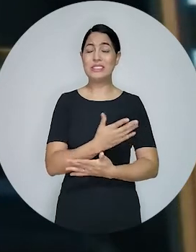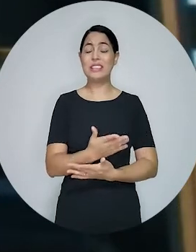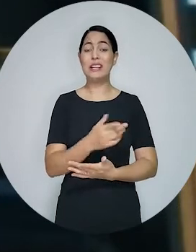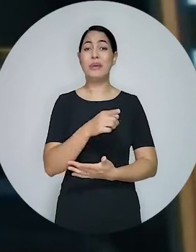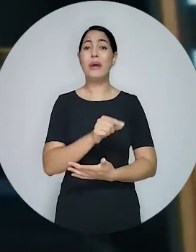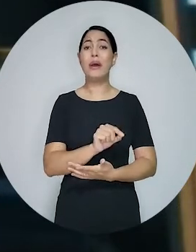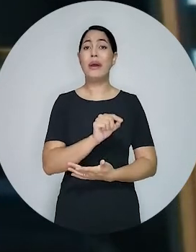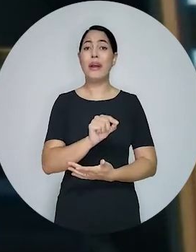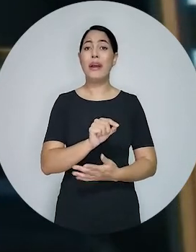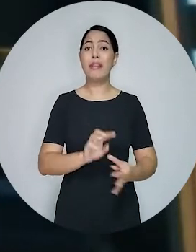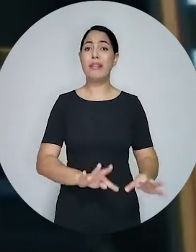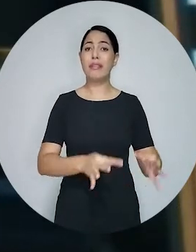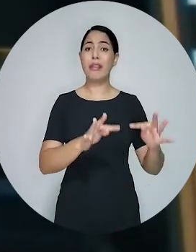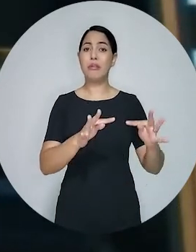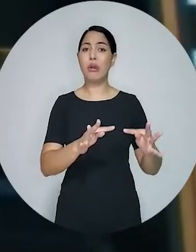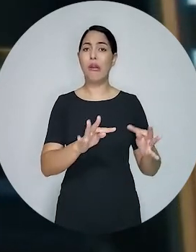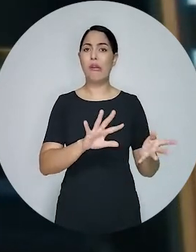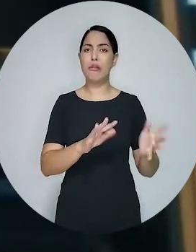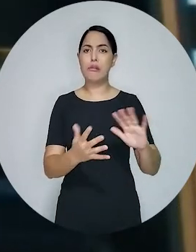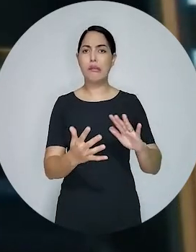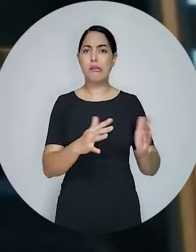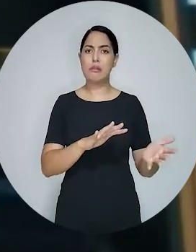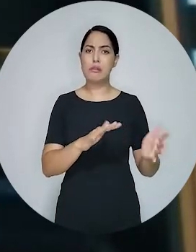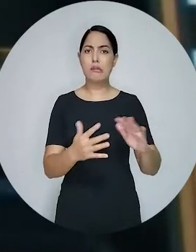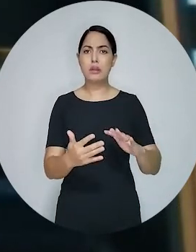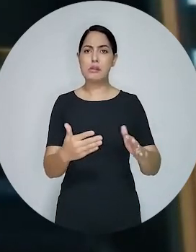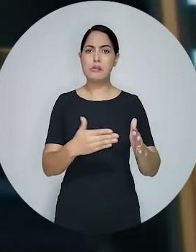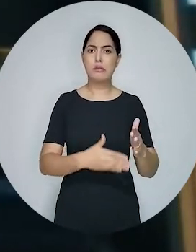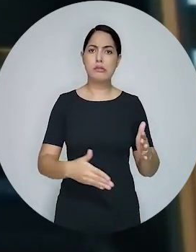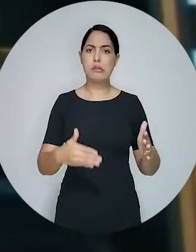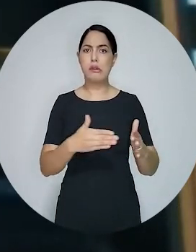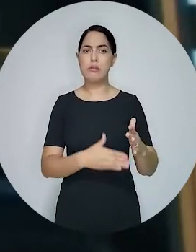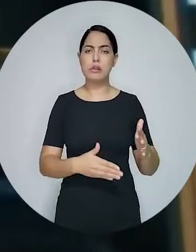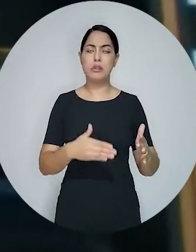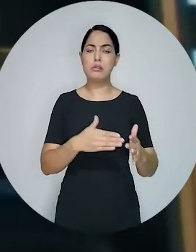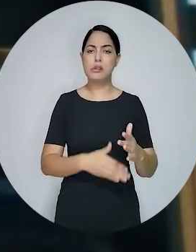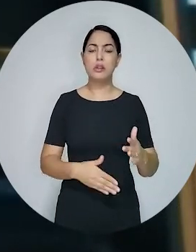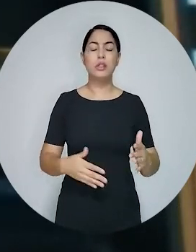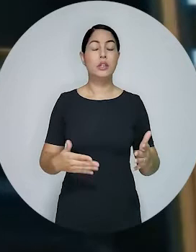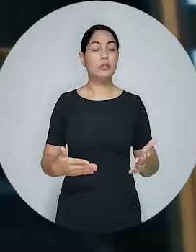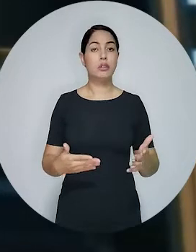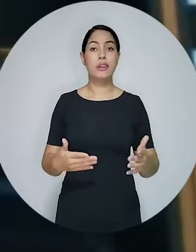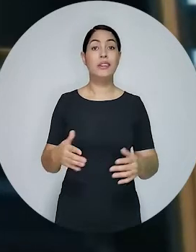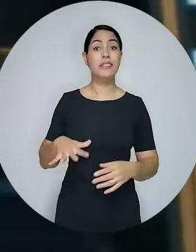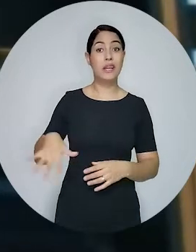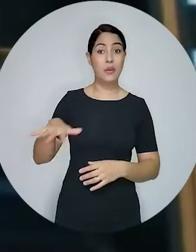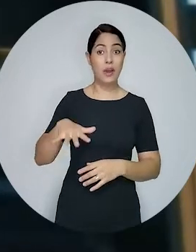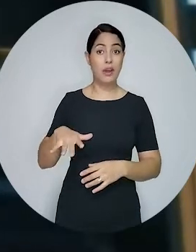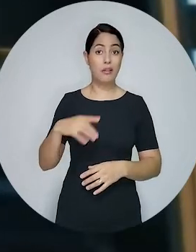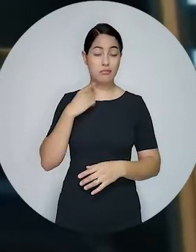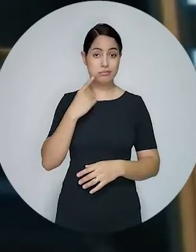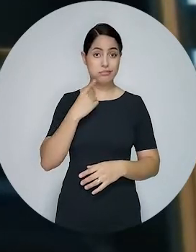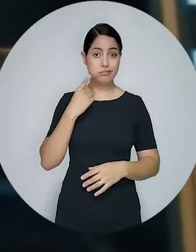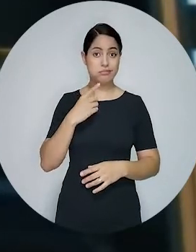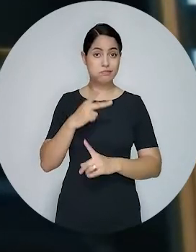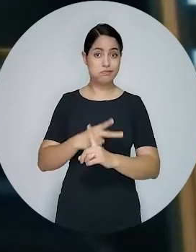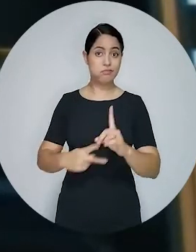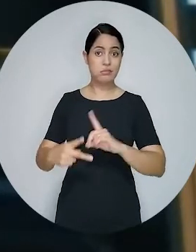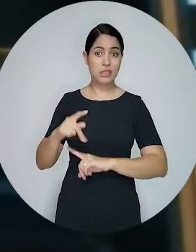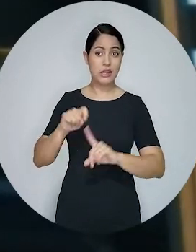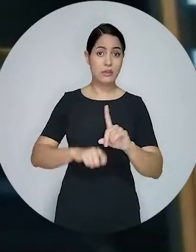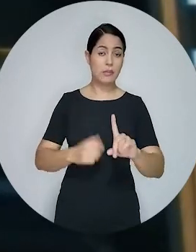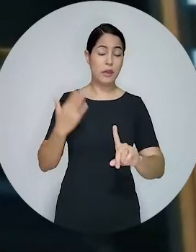essas instabilidades, principalmente aquelas que vêm ocorrendo desde o dia 11 de abril, vem causando aí realmente uma imensa dificuldade para a